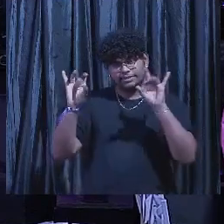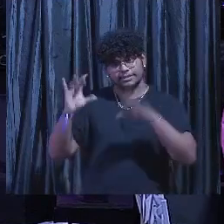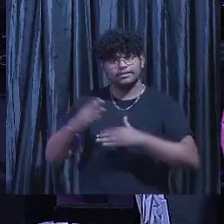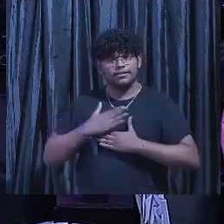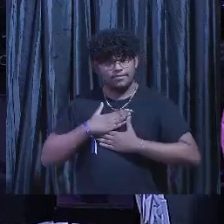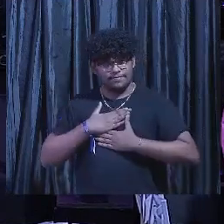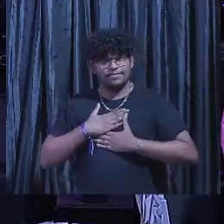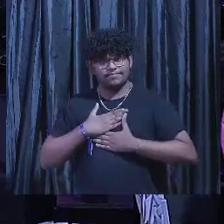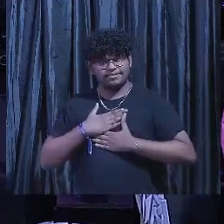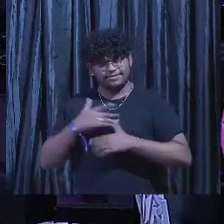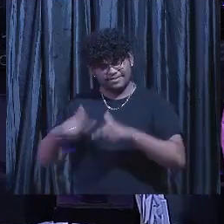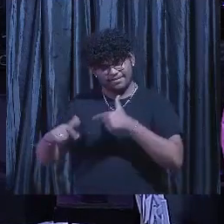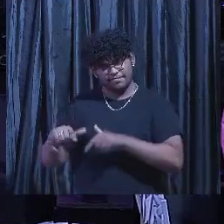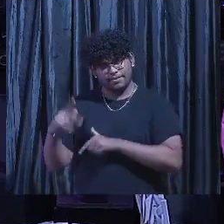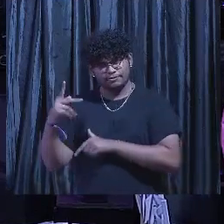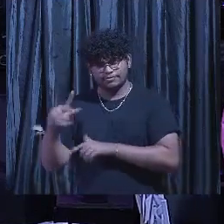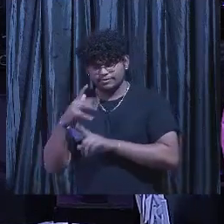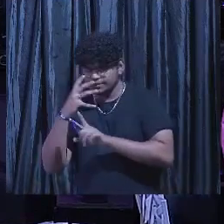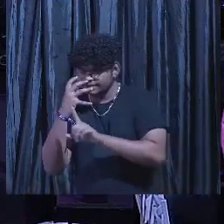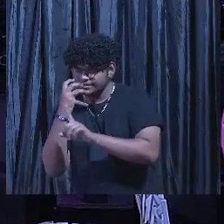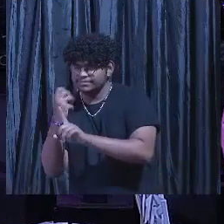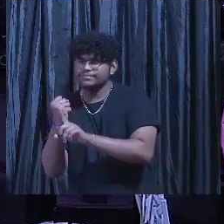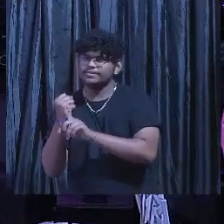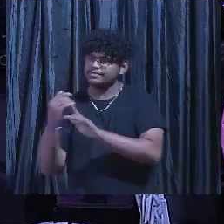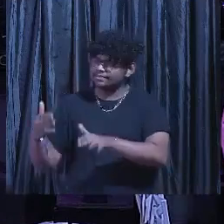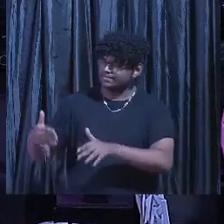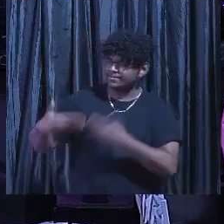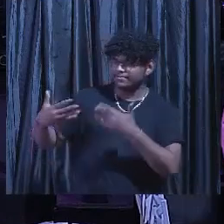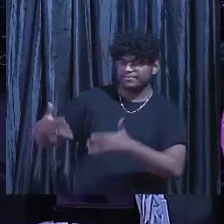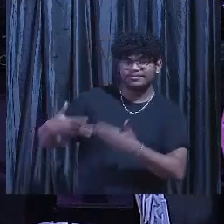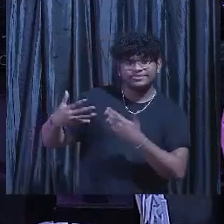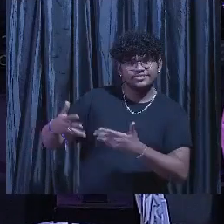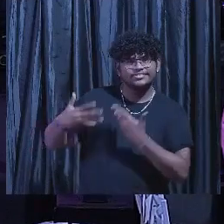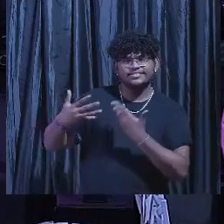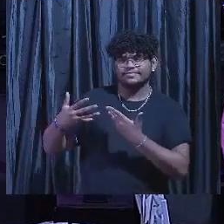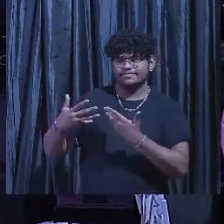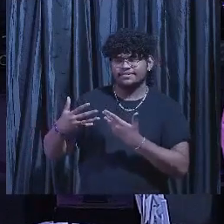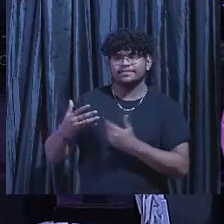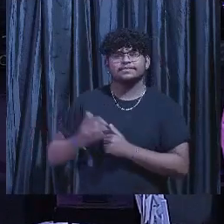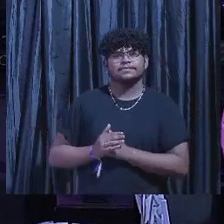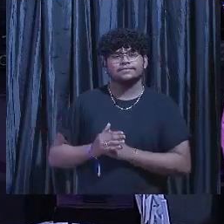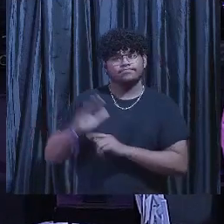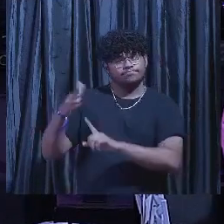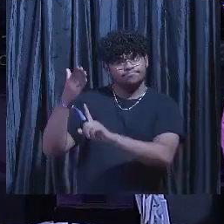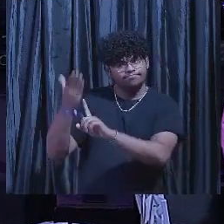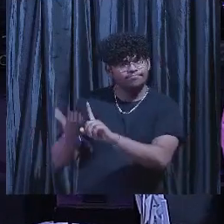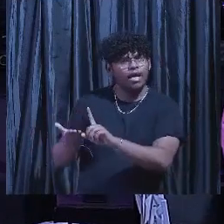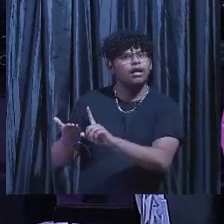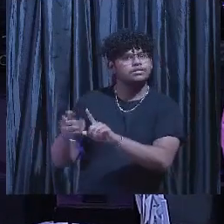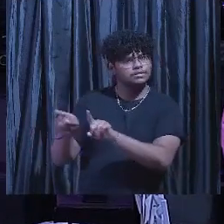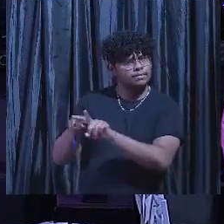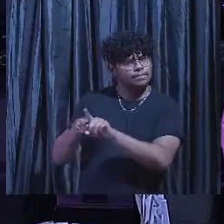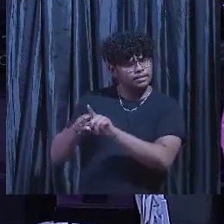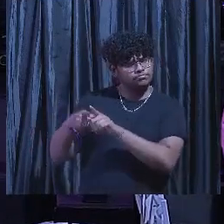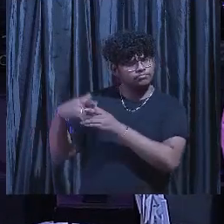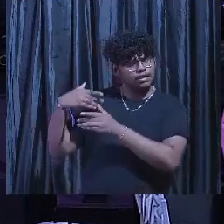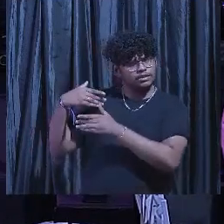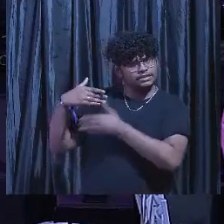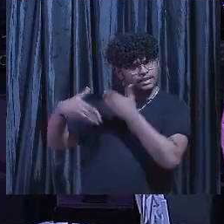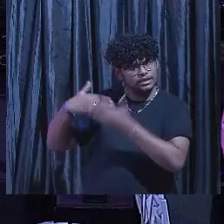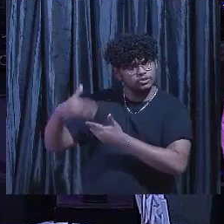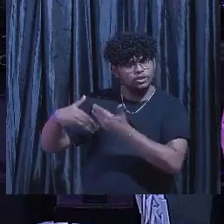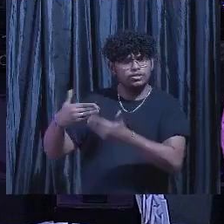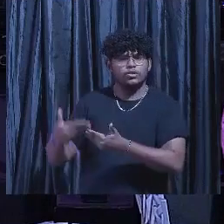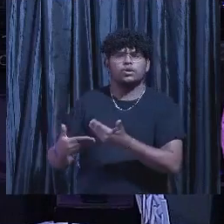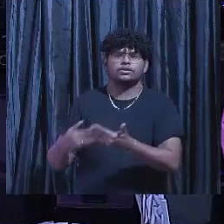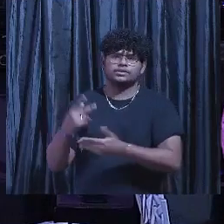exerce, pela inspiração que ela desperta em mim, e também pela trajetória dele na vida, e aqui